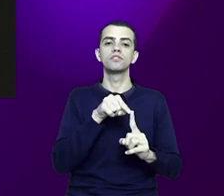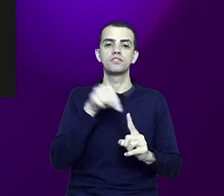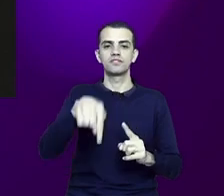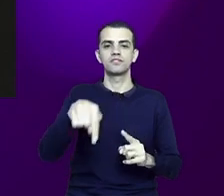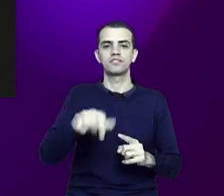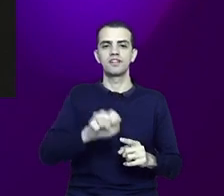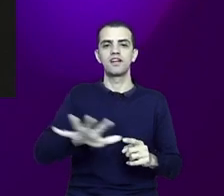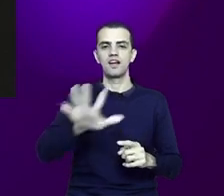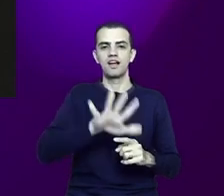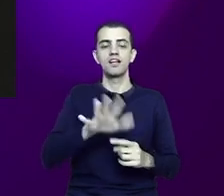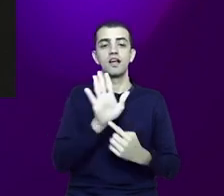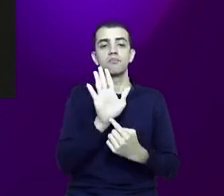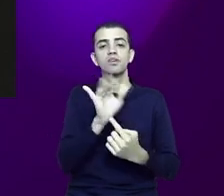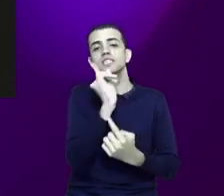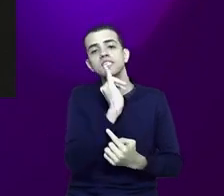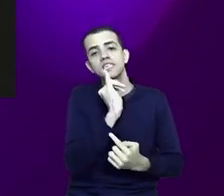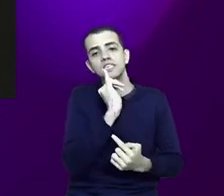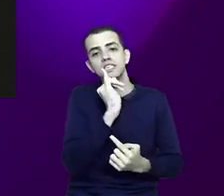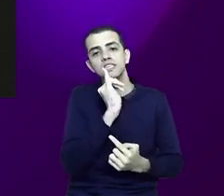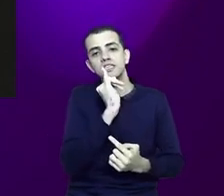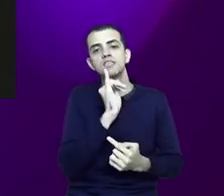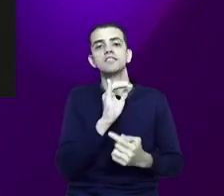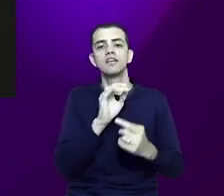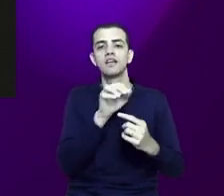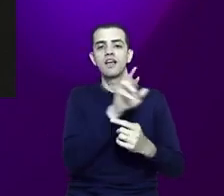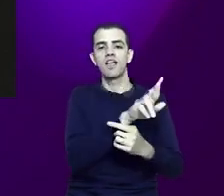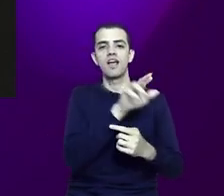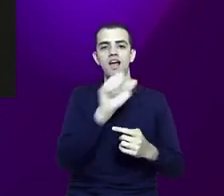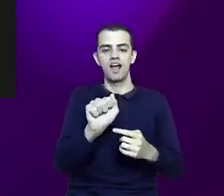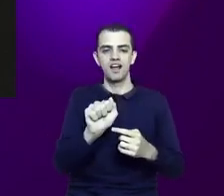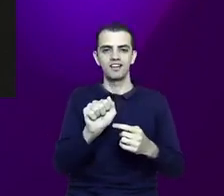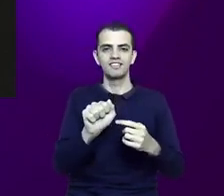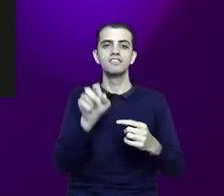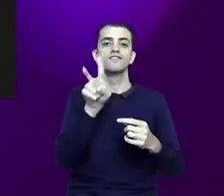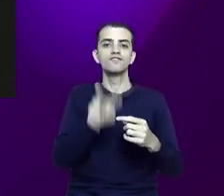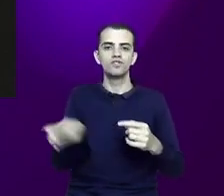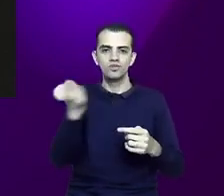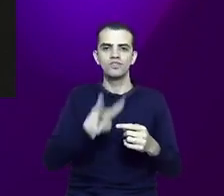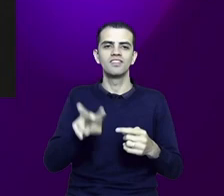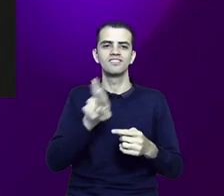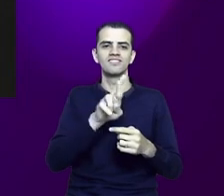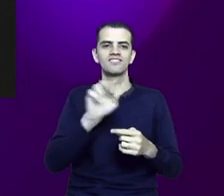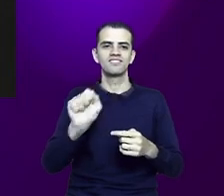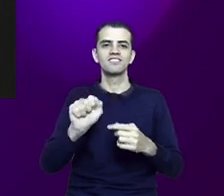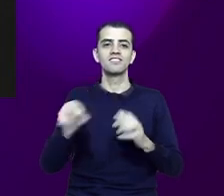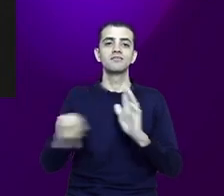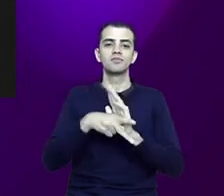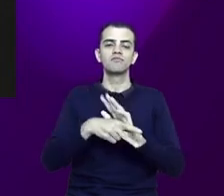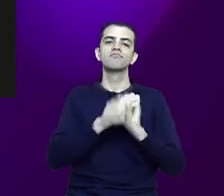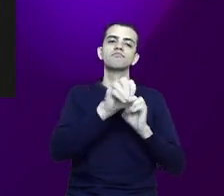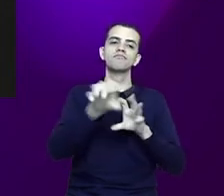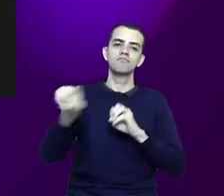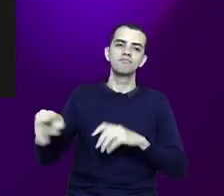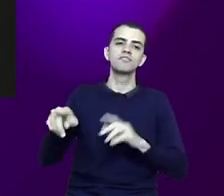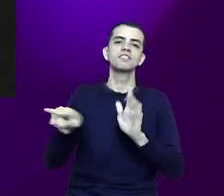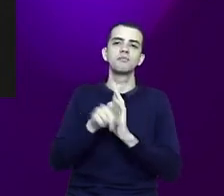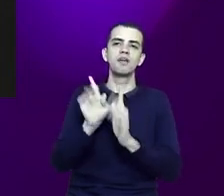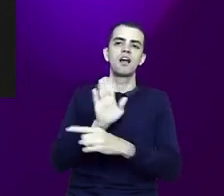exemplos de realidade aumentada e virtual na ortopedia, como a gente pode utilizar isso para ensino,